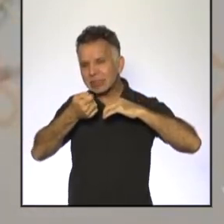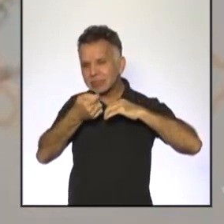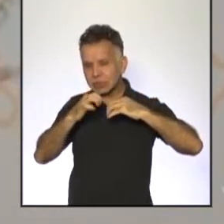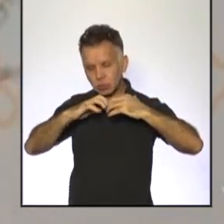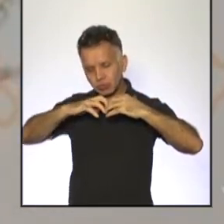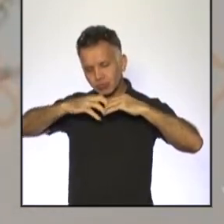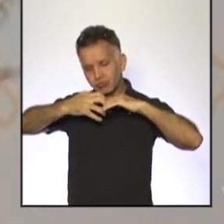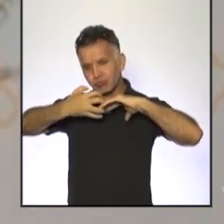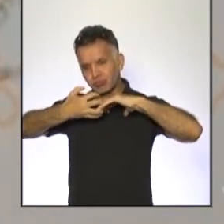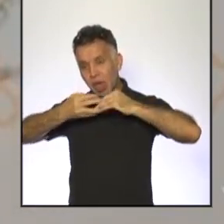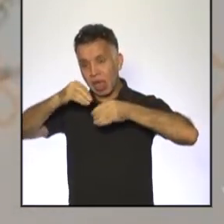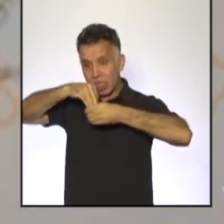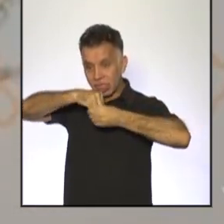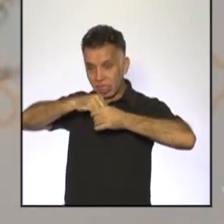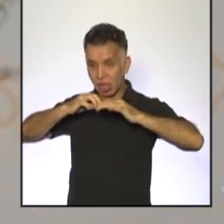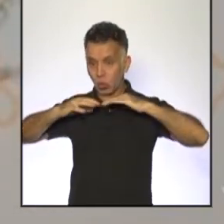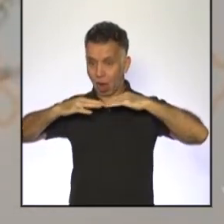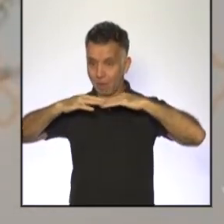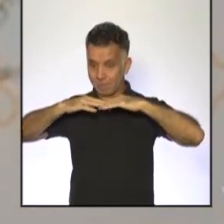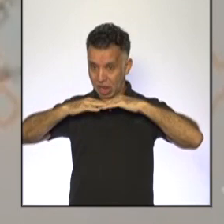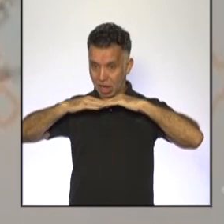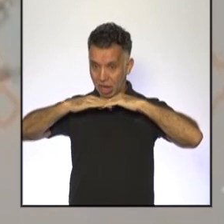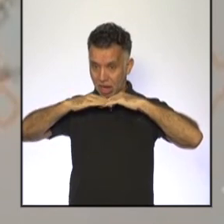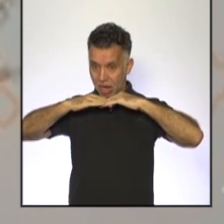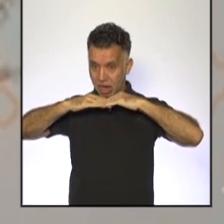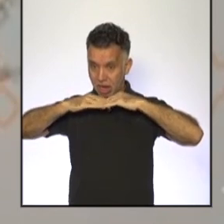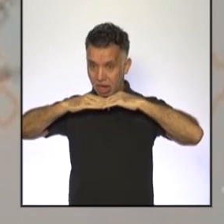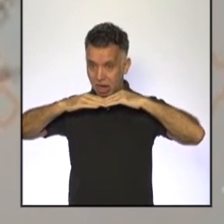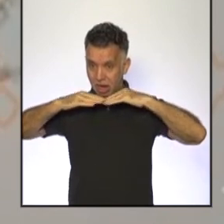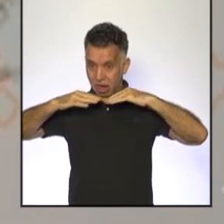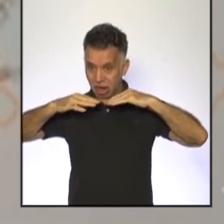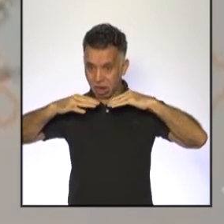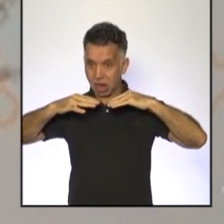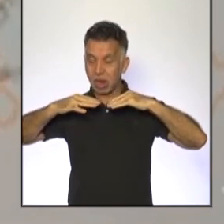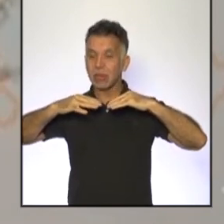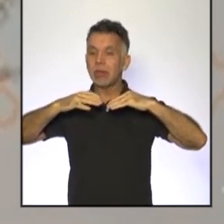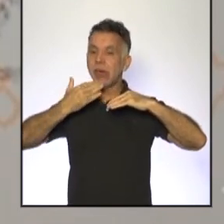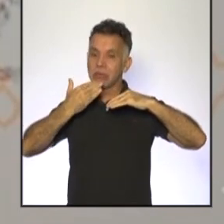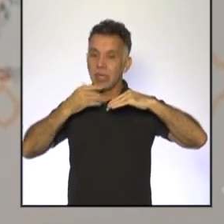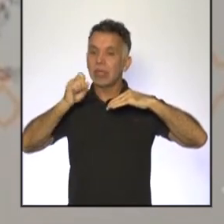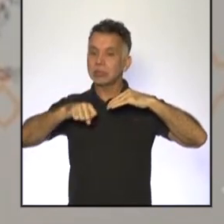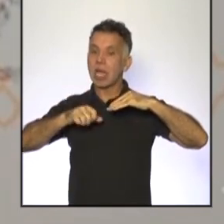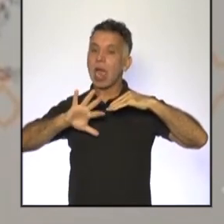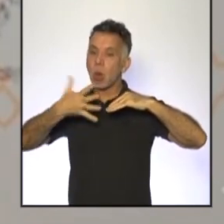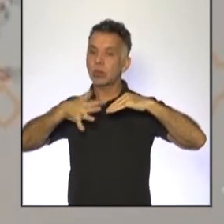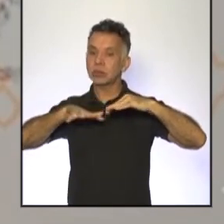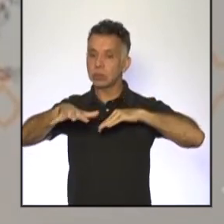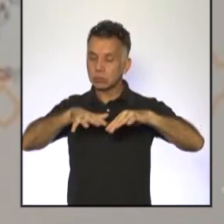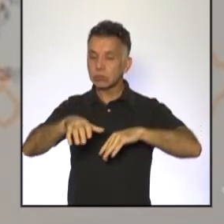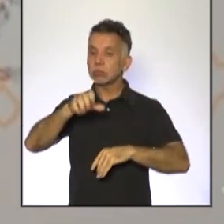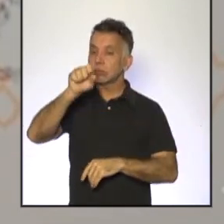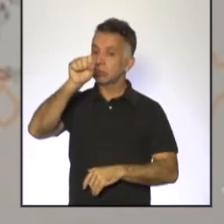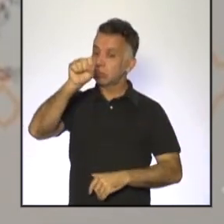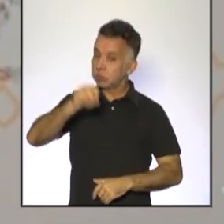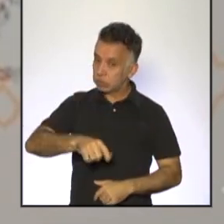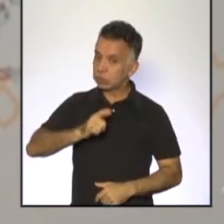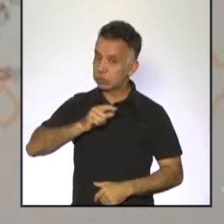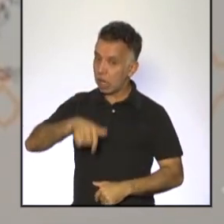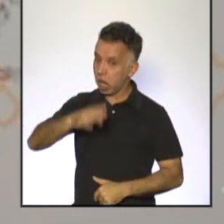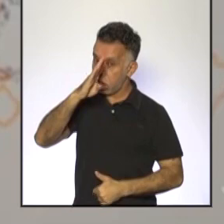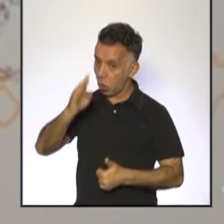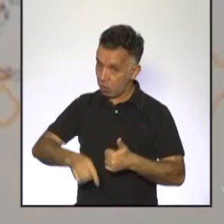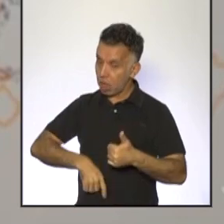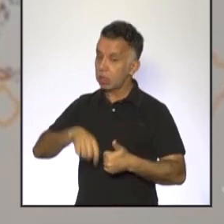deslocamento das falhas no interior da placa tectônica, nós temos terremotos. Então, sim, eu já mostrei 2 motivadores de terremotos no